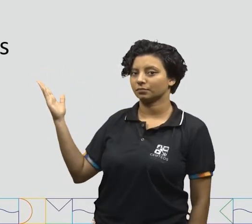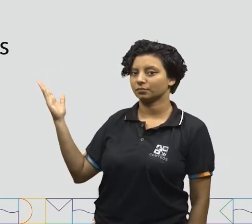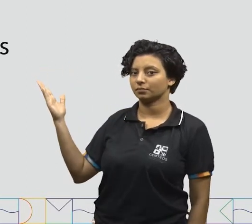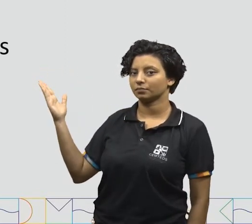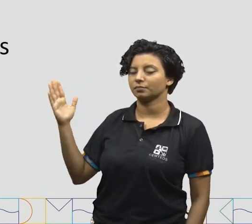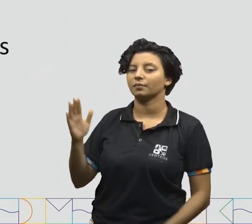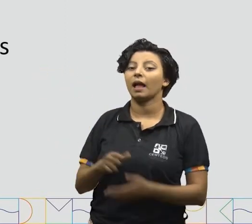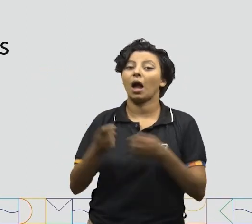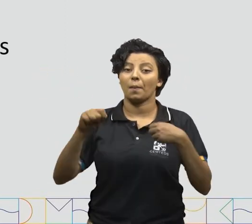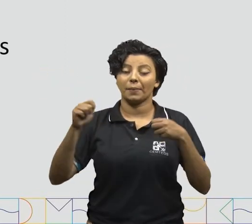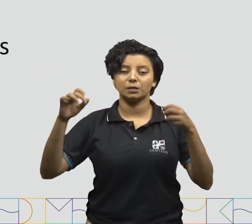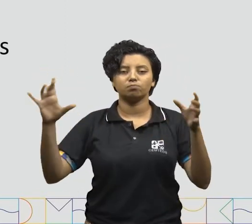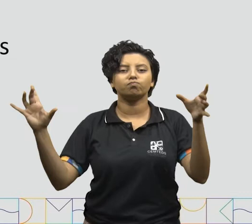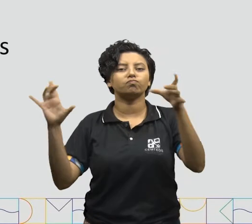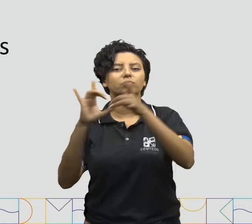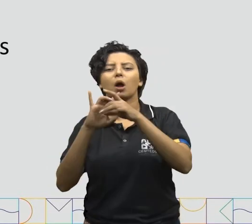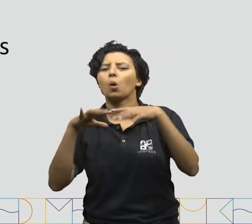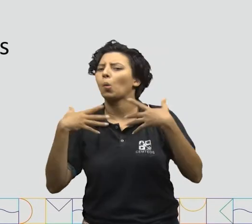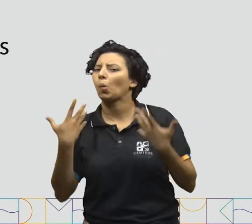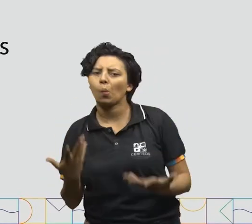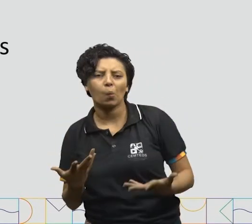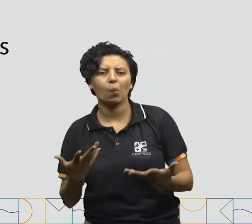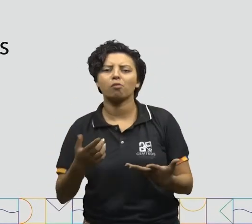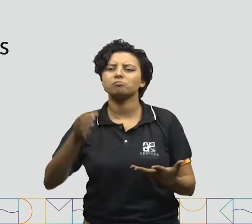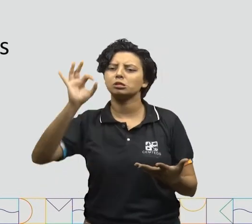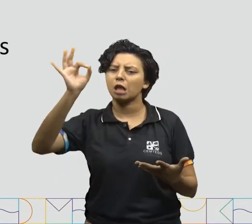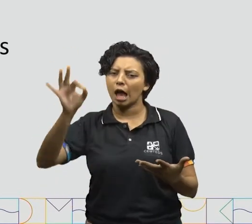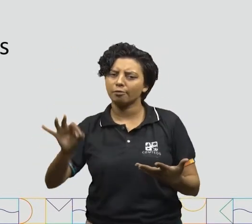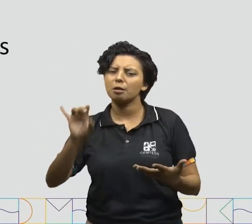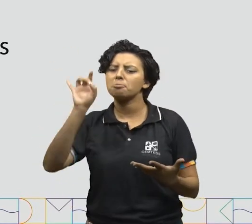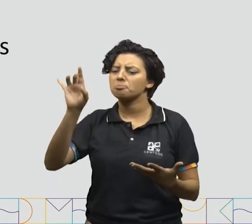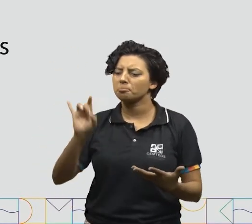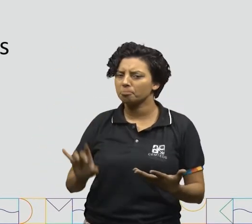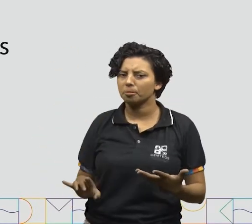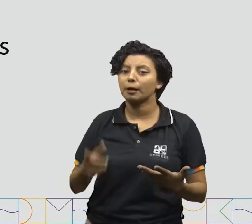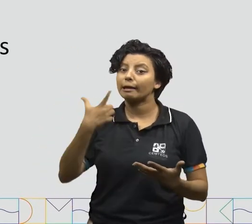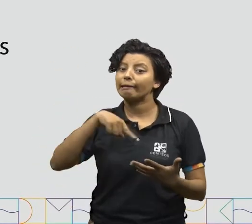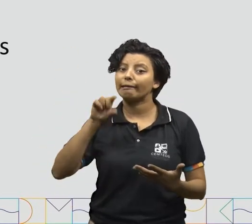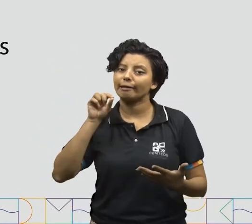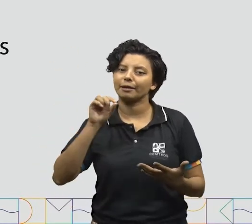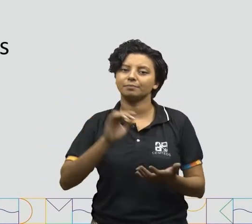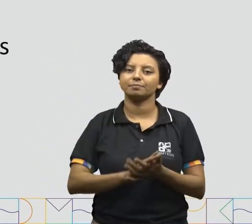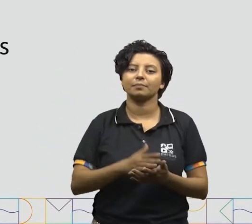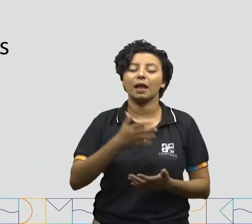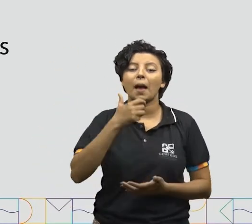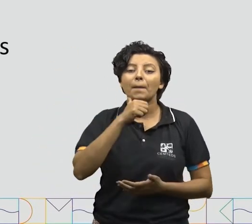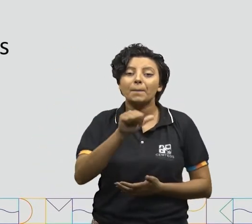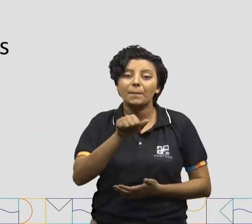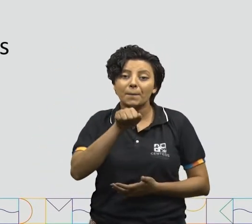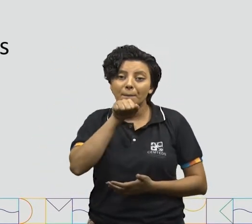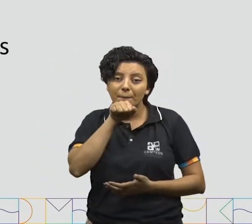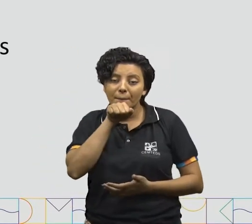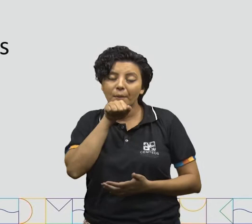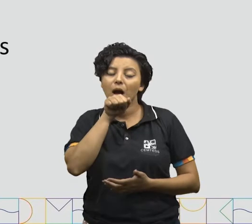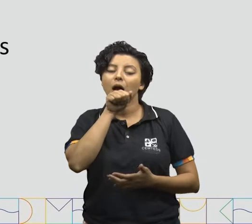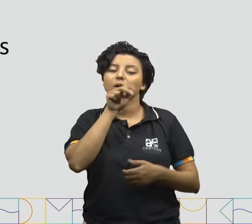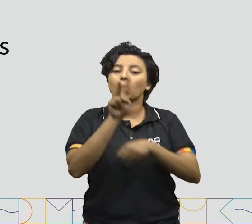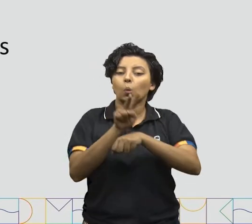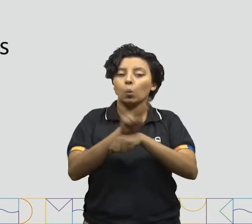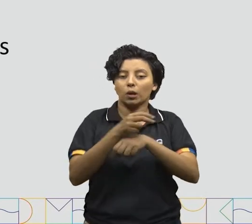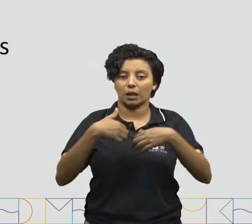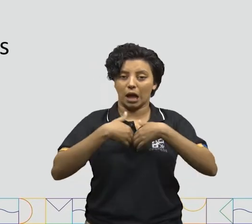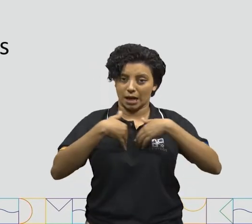Sedna. Agora vamos ver as características e marcar cada um no seu devido lugar. Conhecida como a mãe dos animais marinhos para os